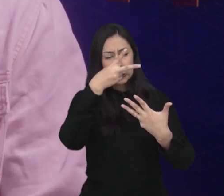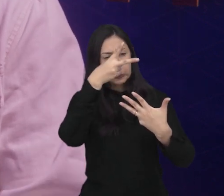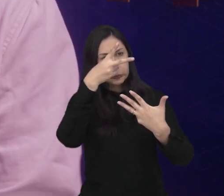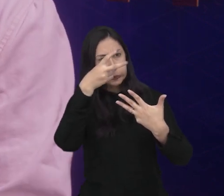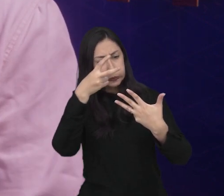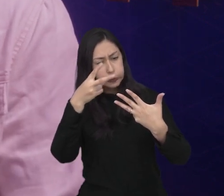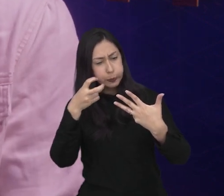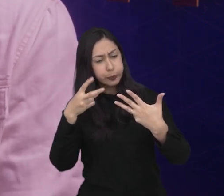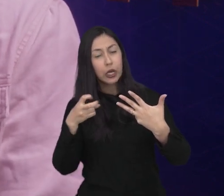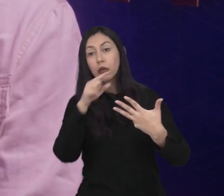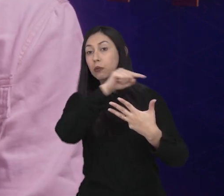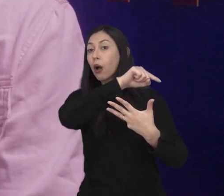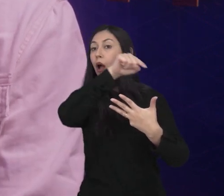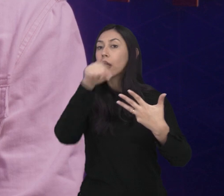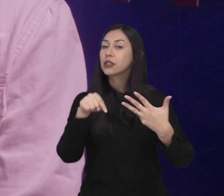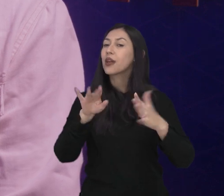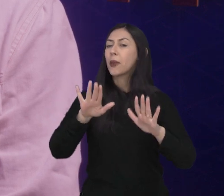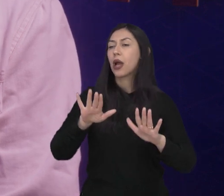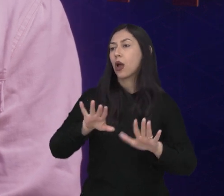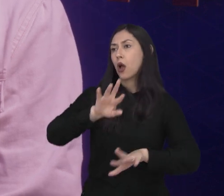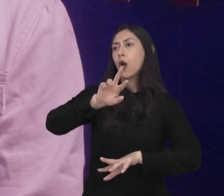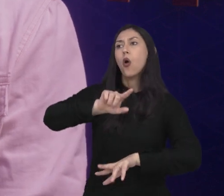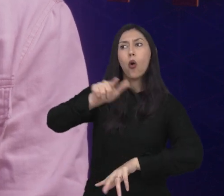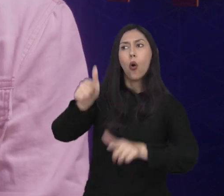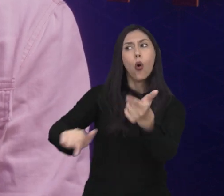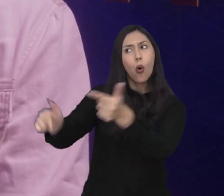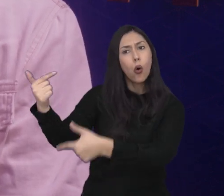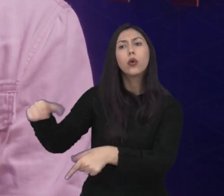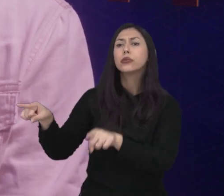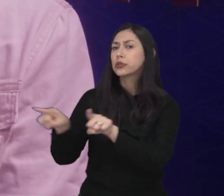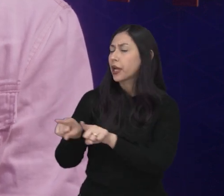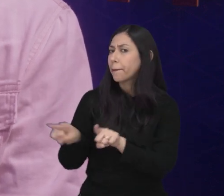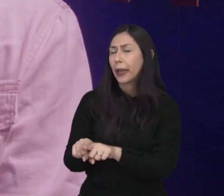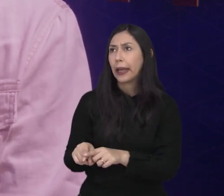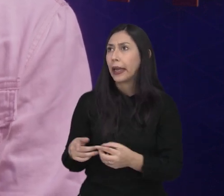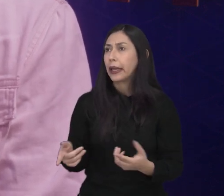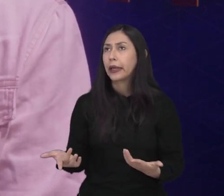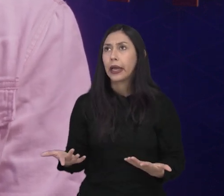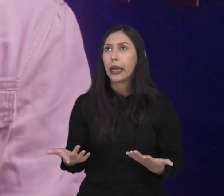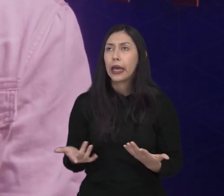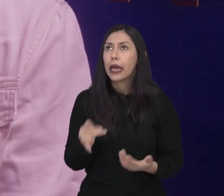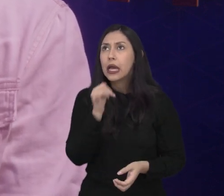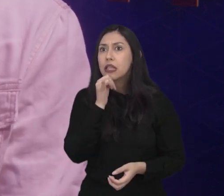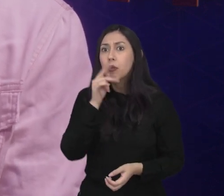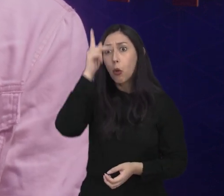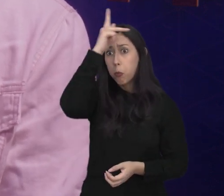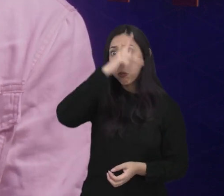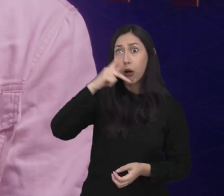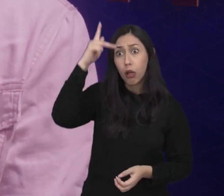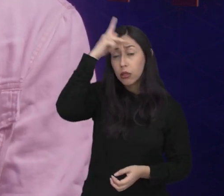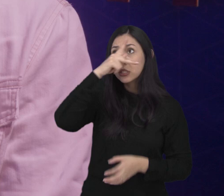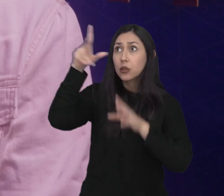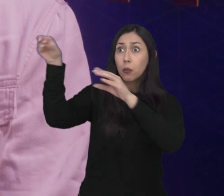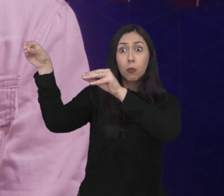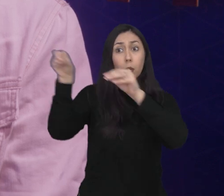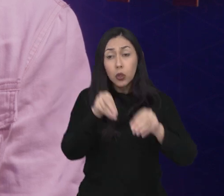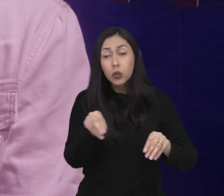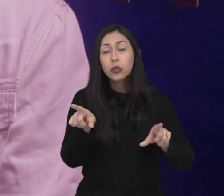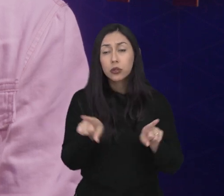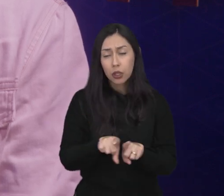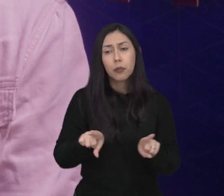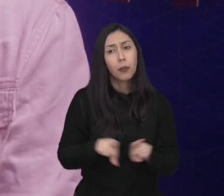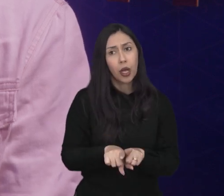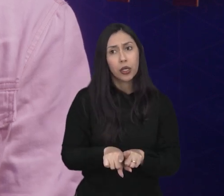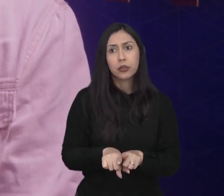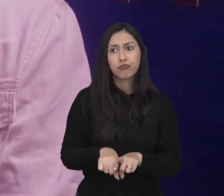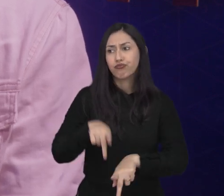pensar, observar na história, a grosso modo, tem muitos outros. A gente teve poloneses que vieram para cá e de